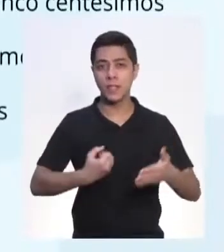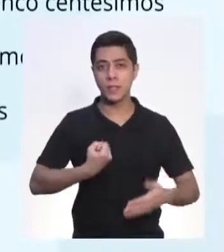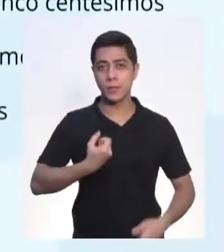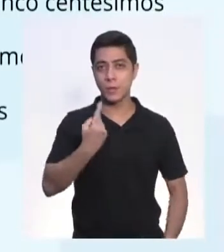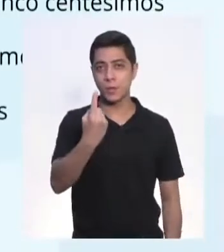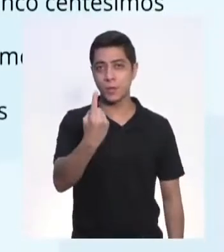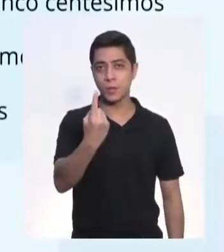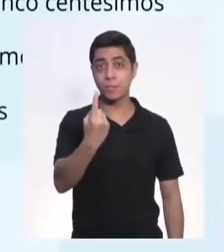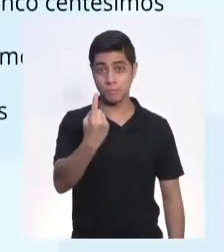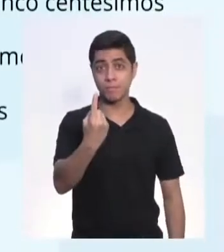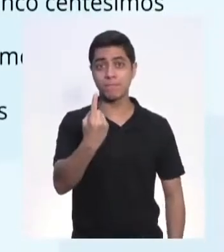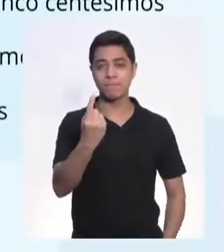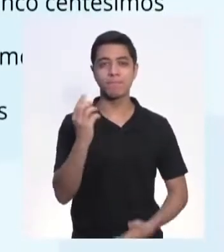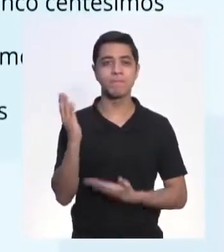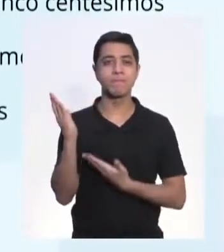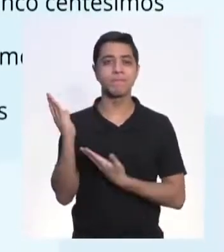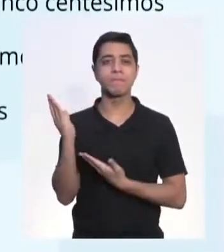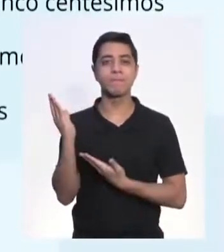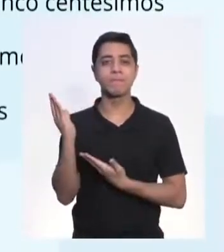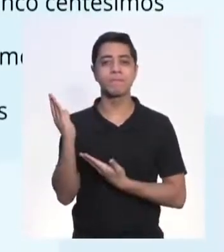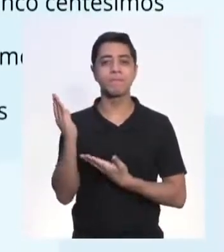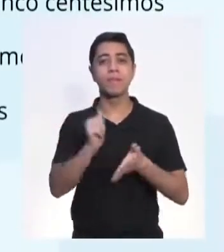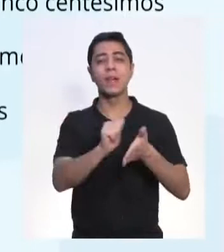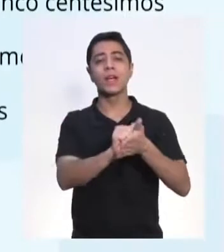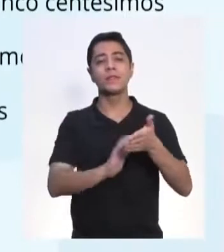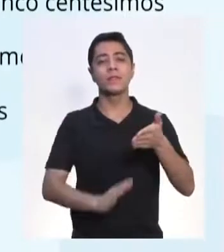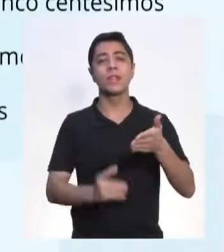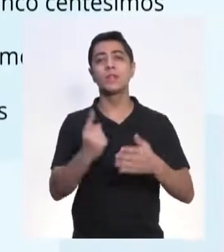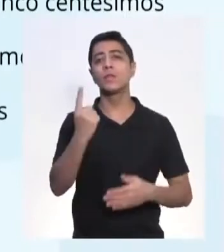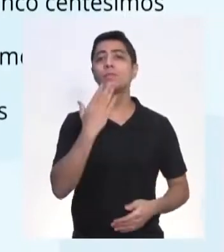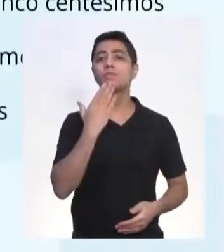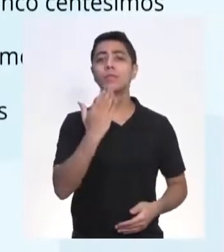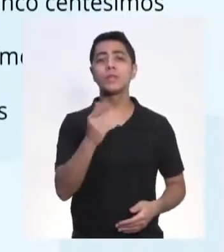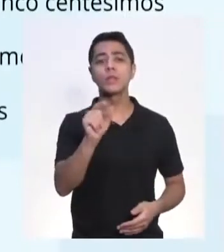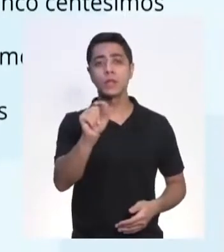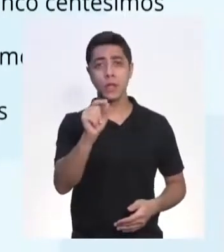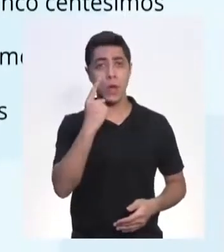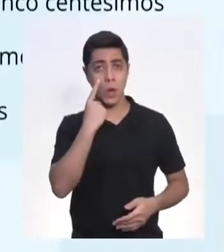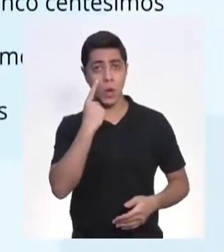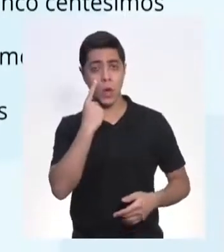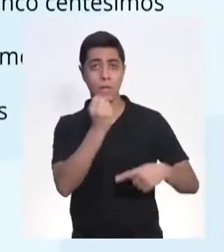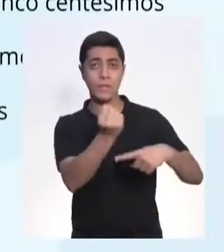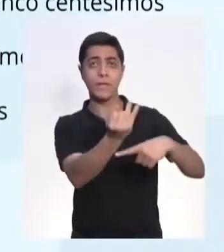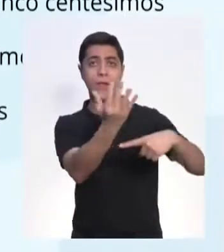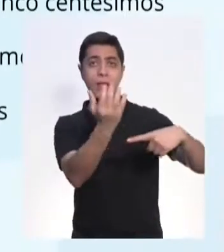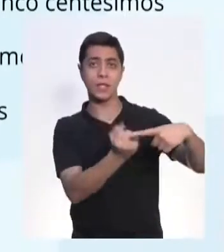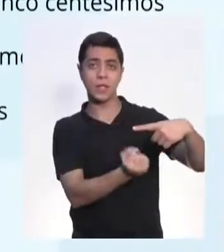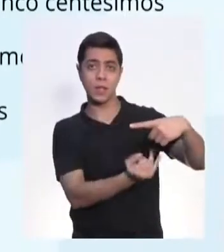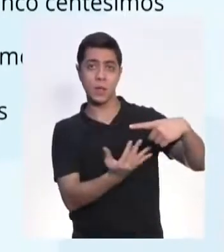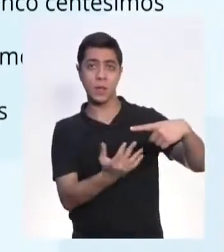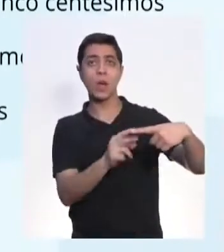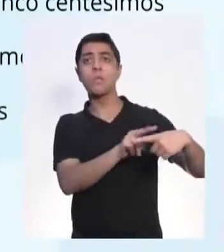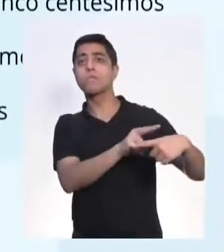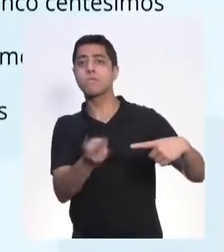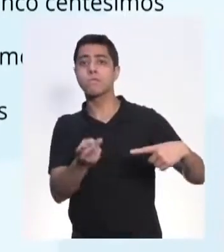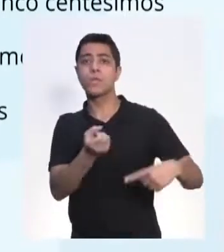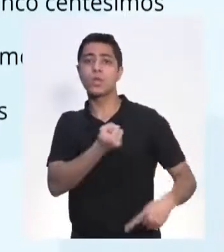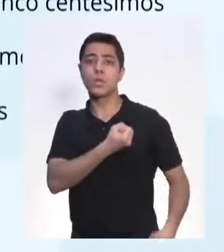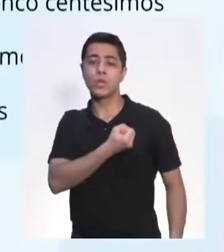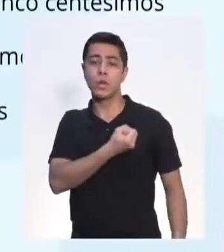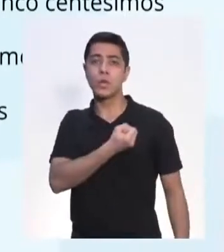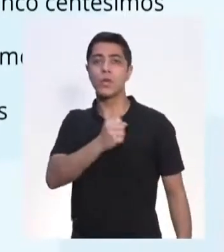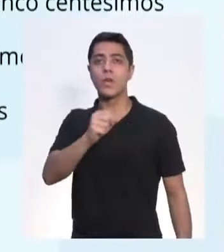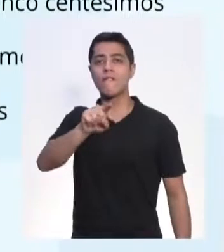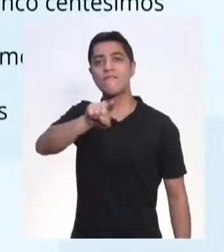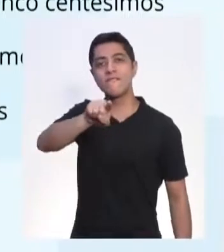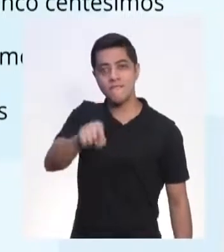Na atividade 1, está sendo pedido para que você transforme as frações em números decimais